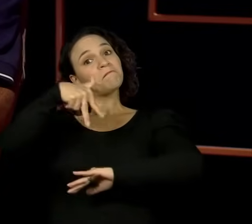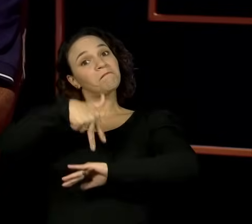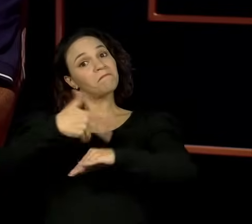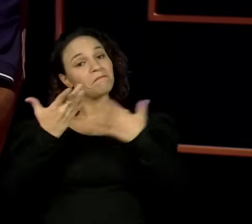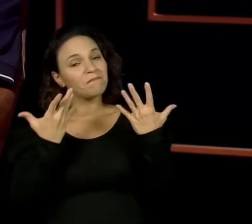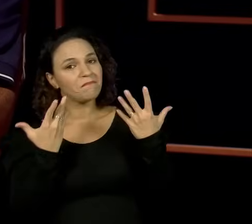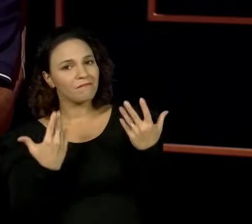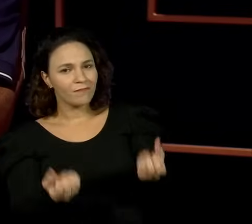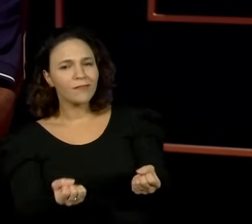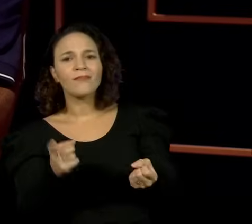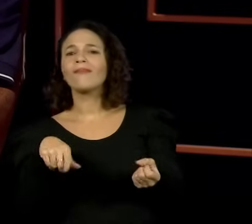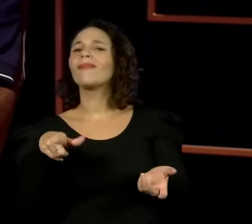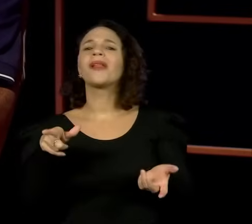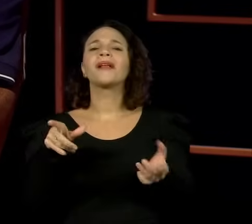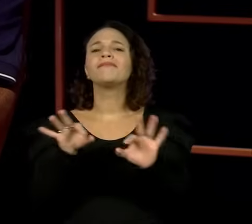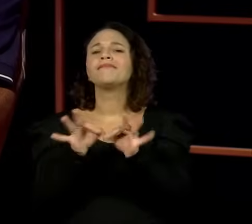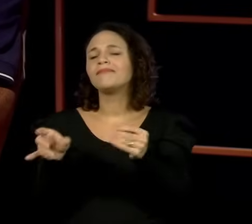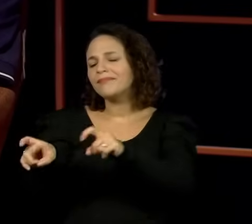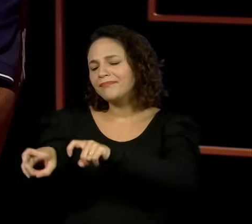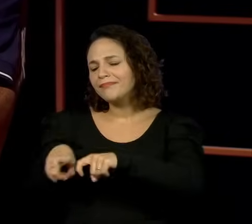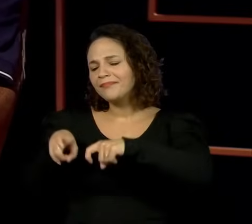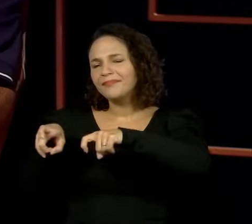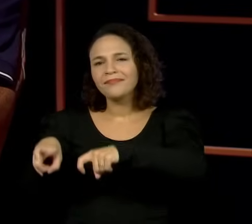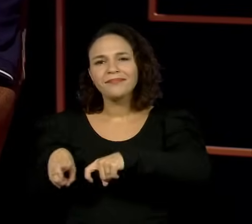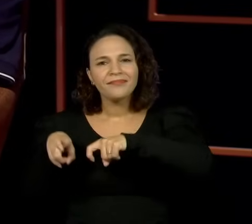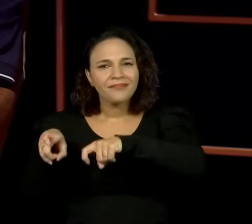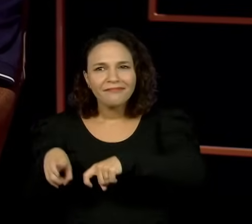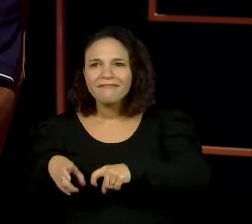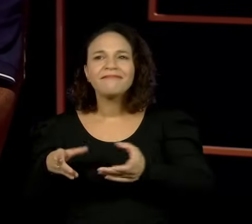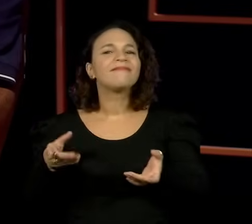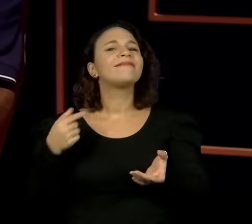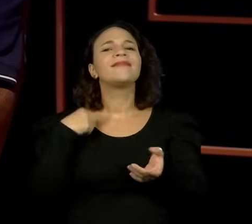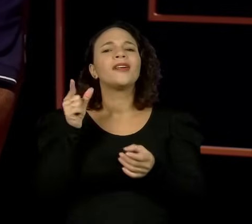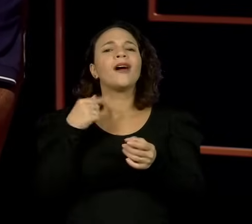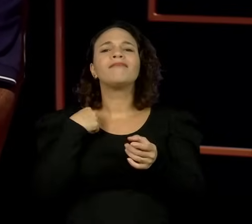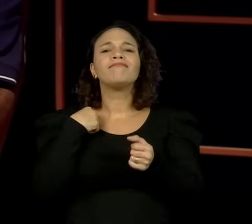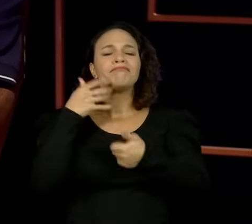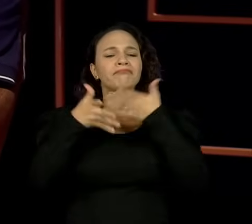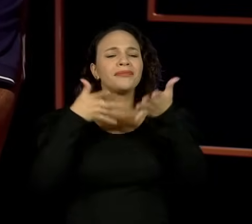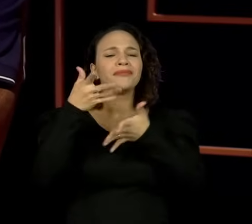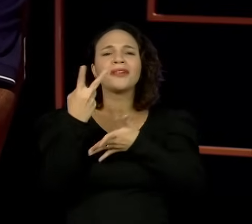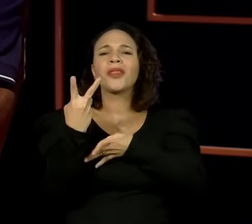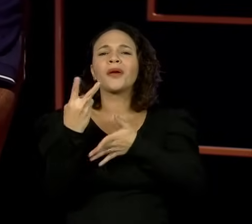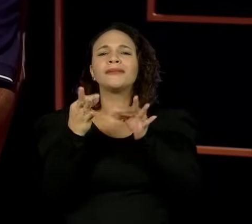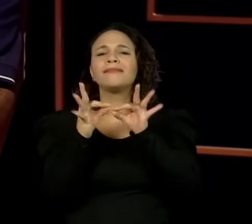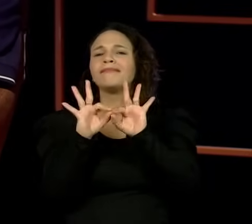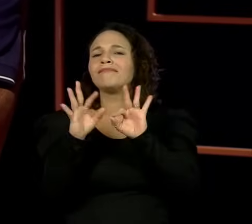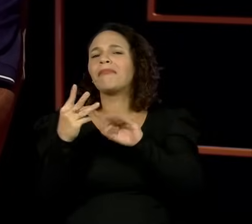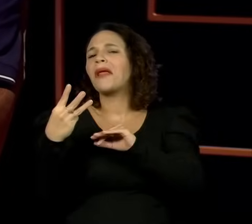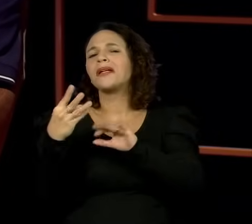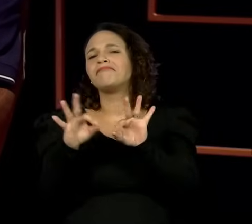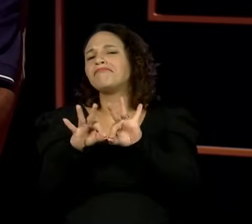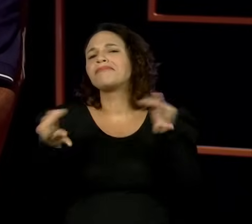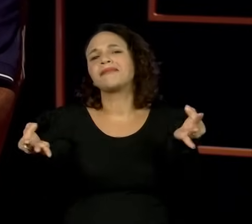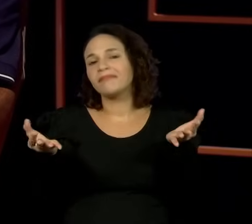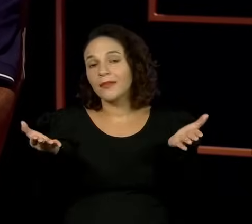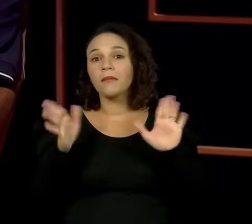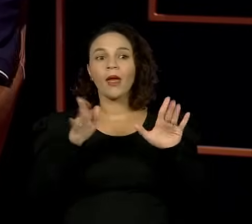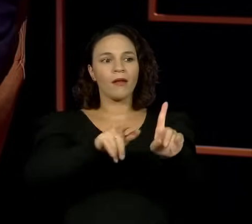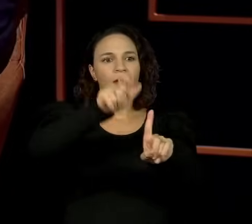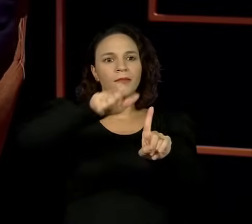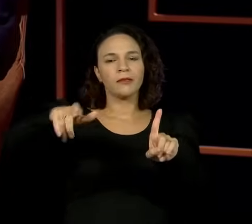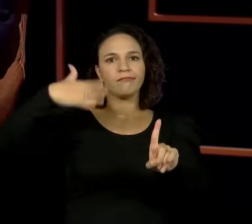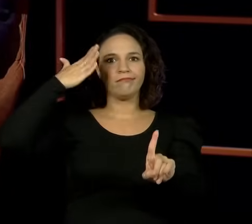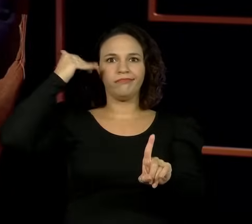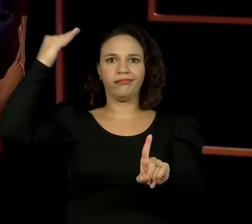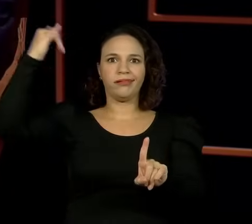Era um camponês pequenininho, tinha 2, 3 falas, sei lá. Mais de 2, 3 falas, numa peça em que tinha Juca de